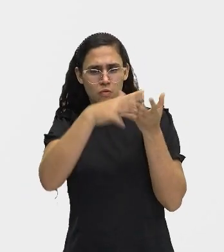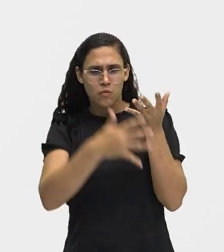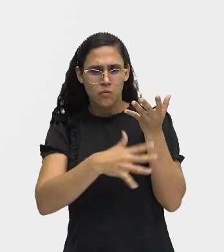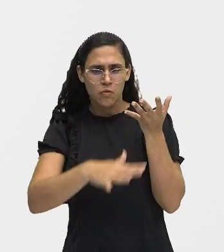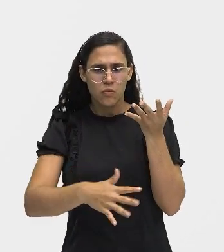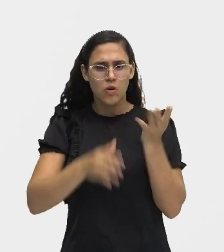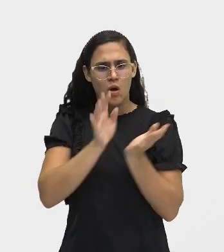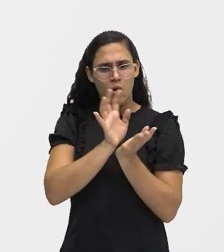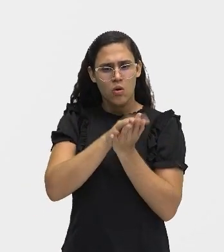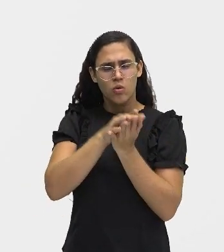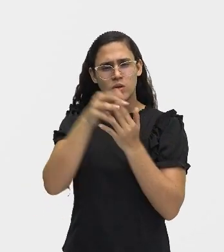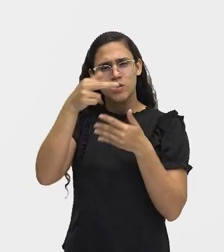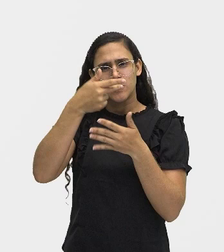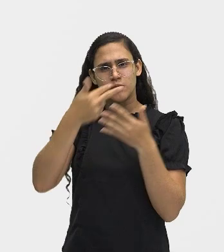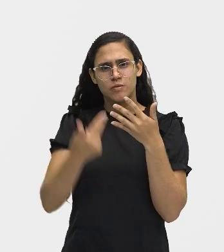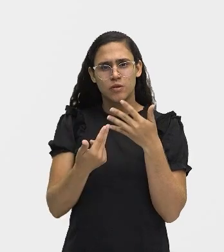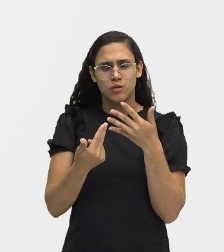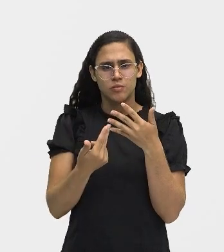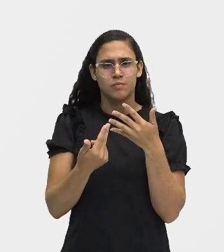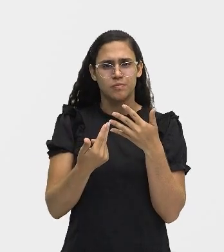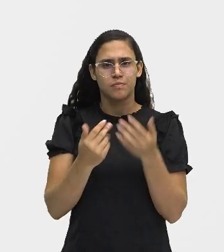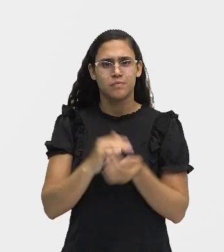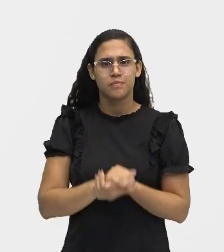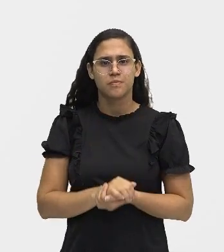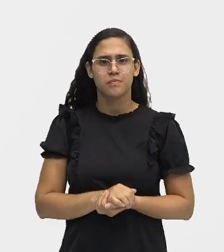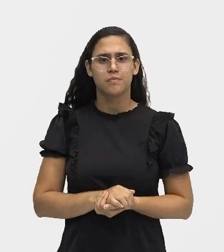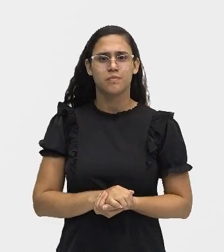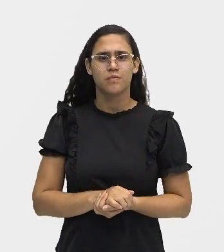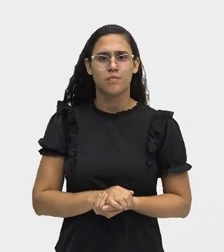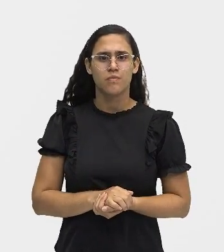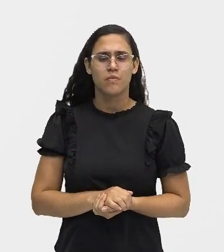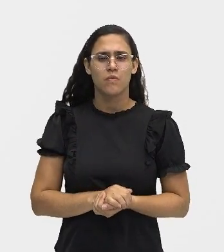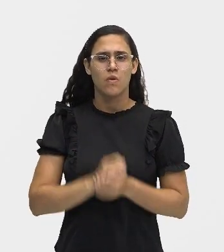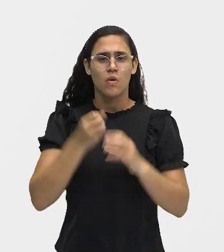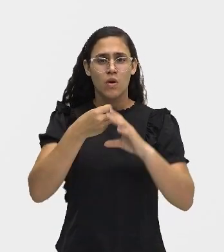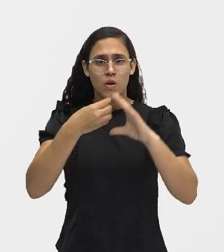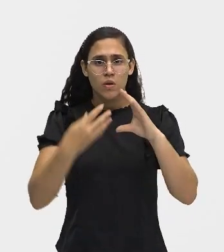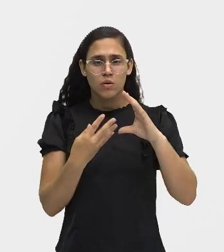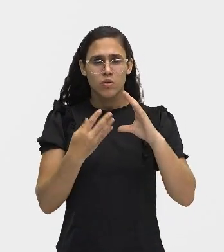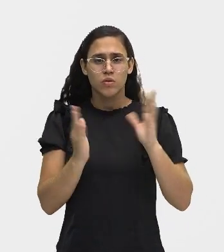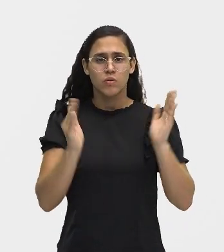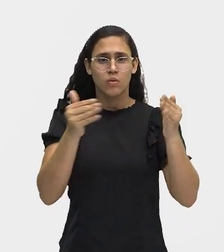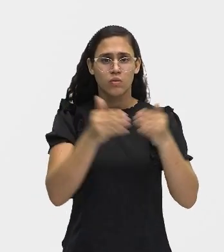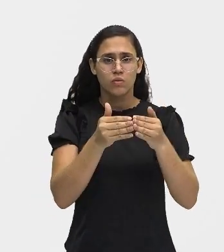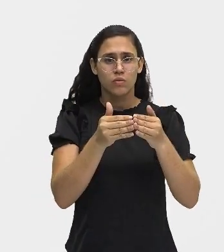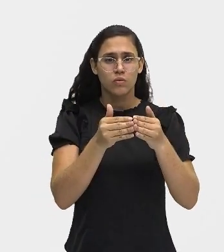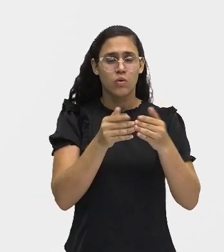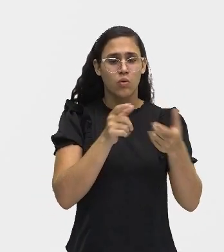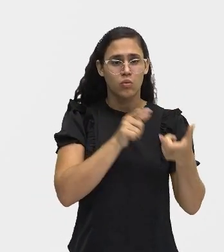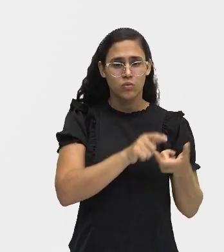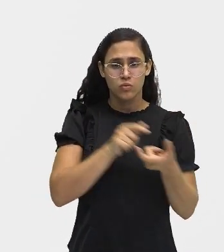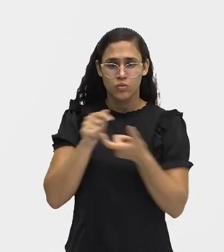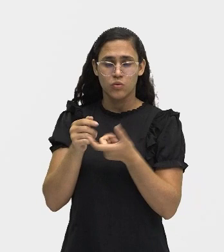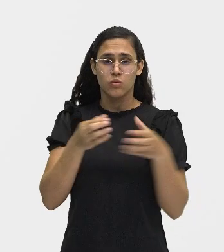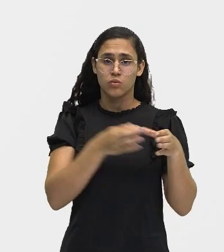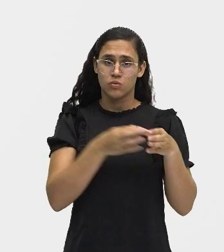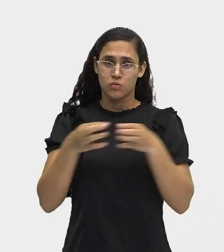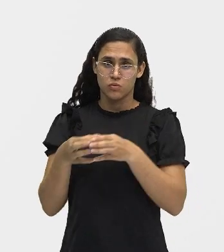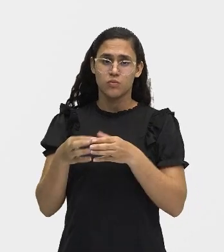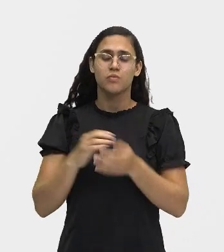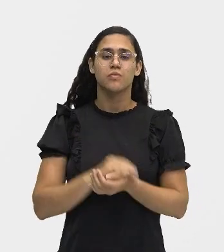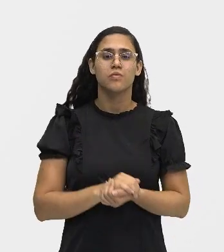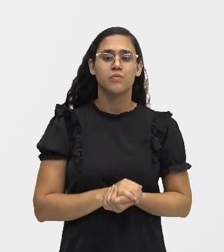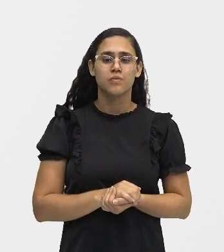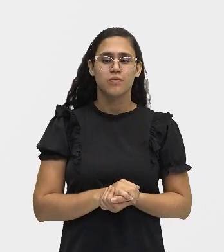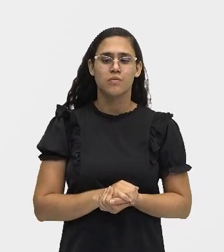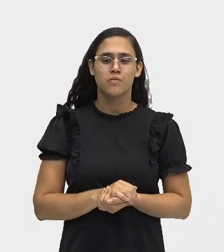né? Então, por isso que a gente vai classificar os fósseis em equinofósseis e somatofósseis, tá?